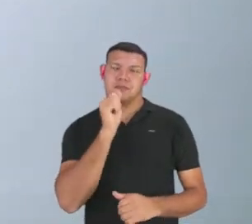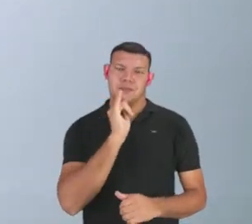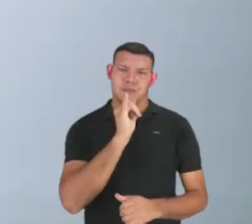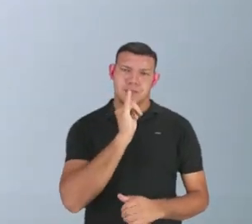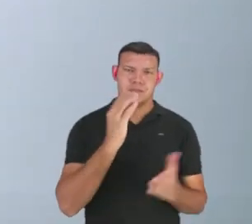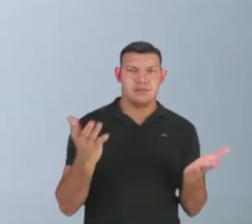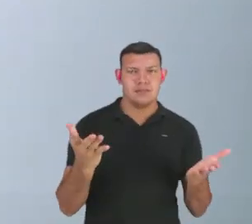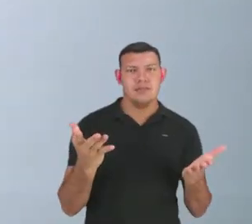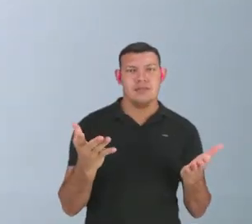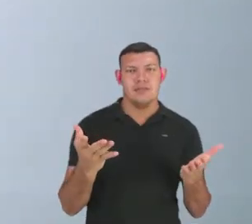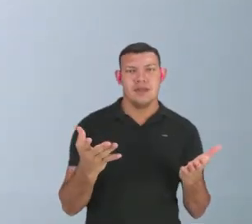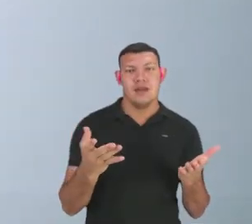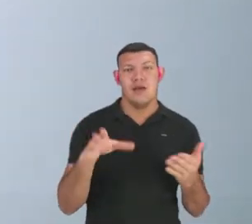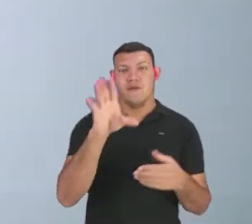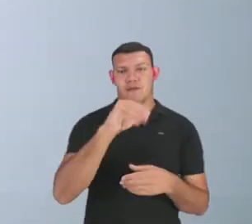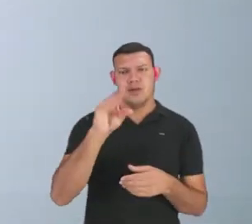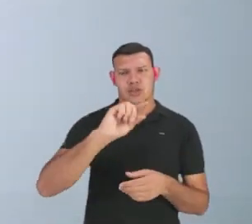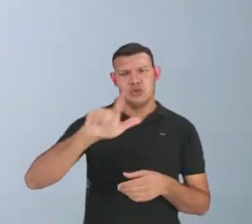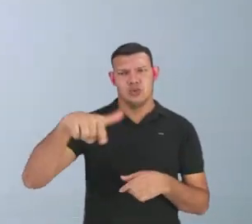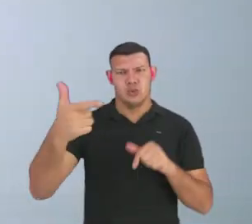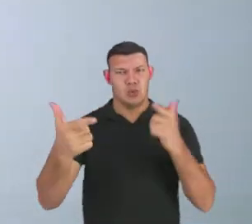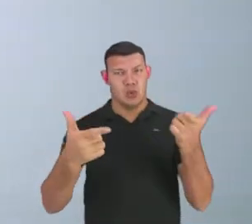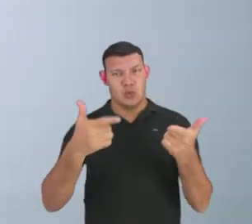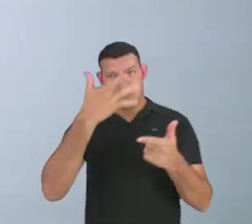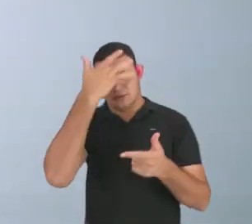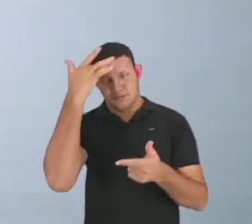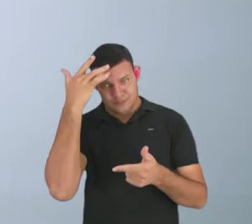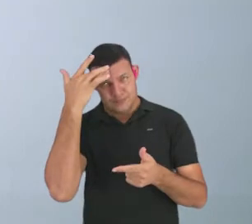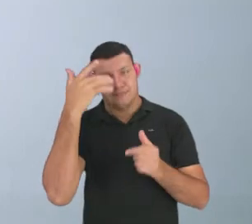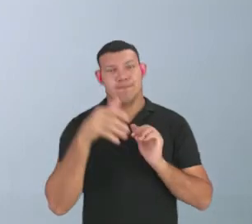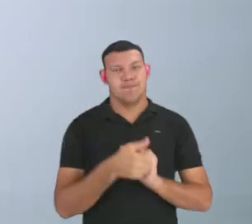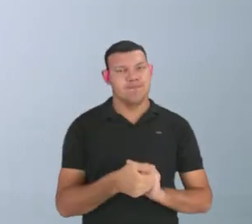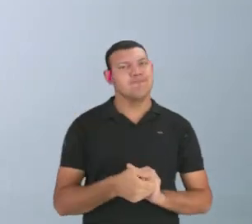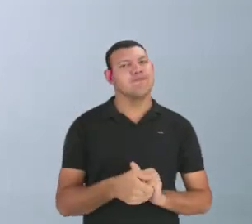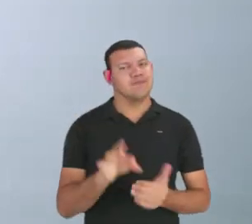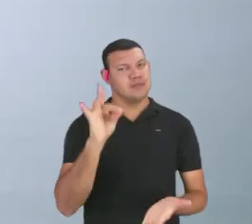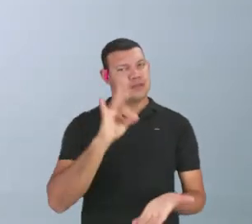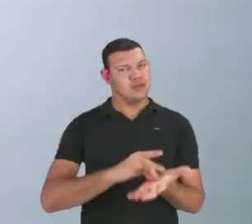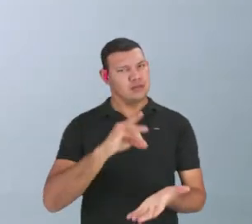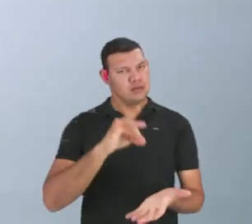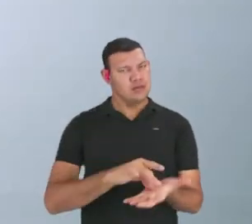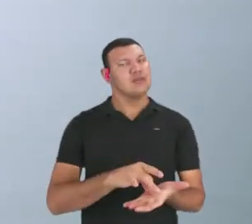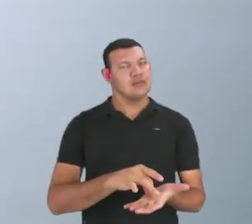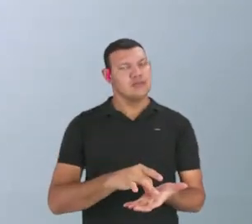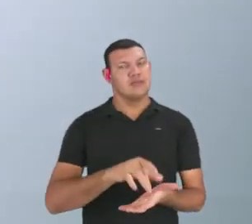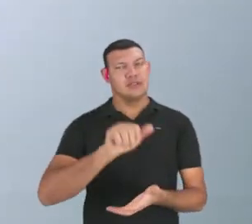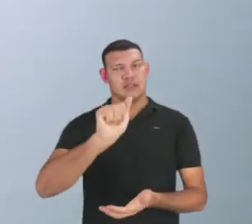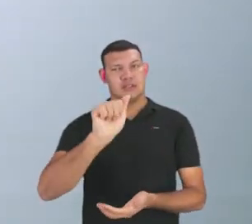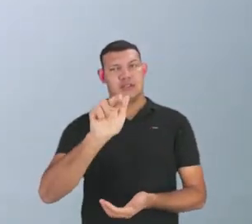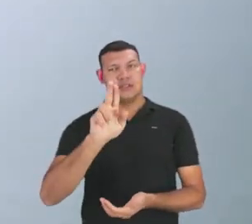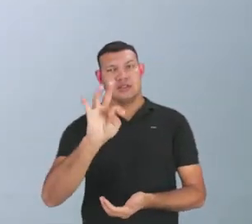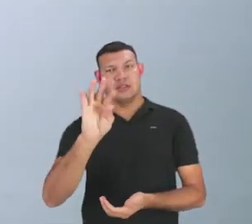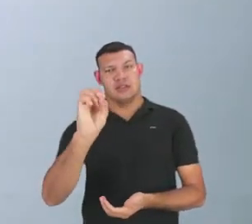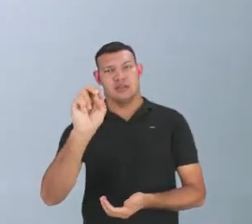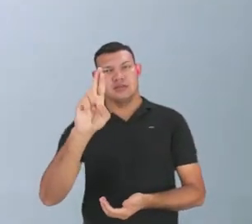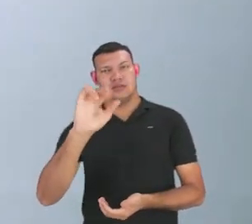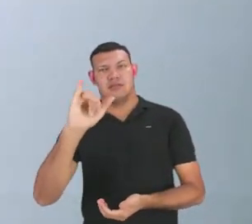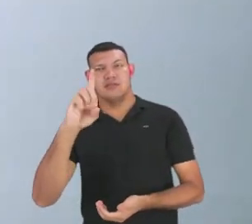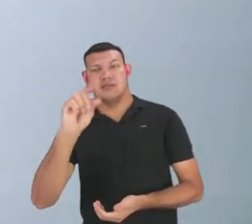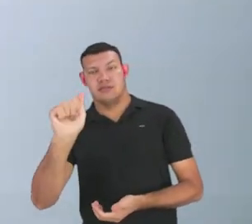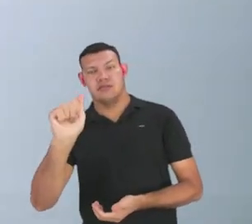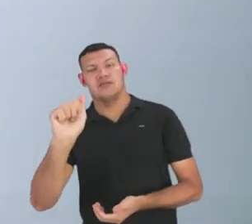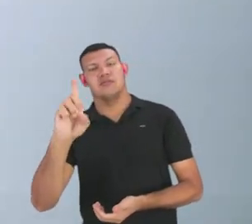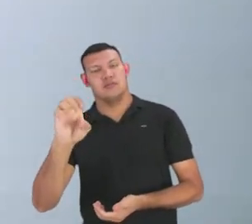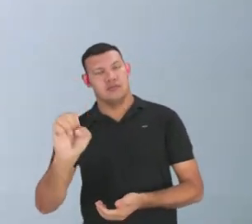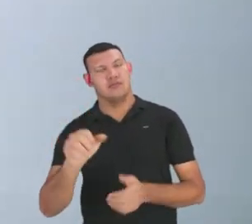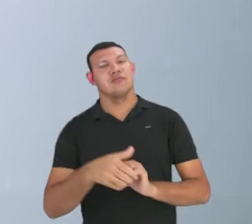sua argumentação uma fonte de autoridade, ou seja, você está embasando com